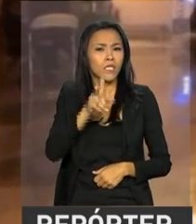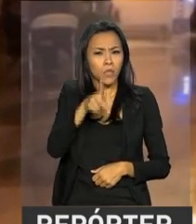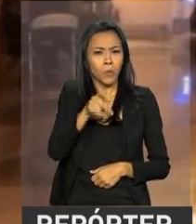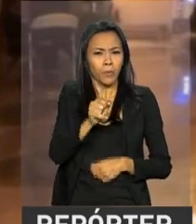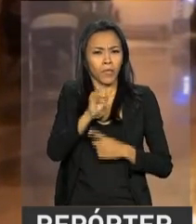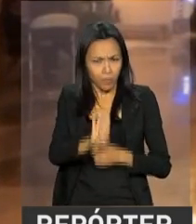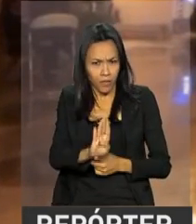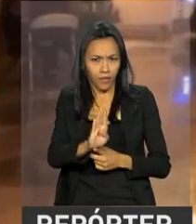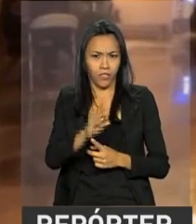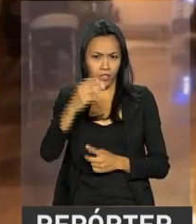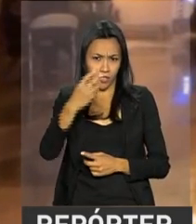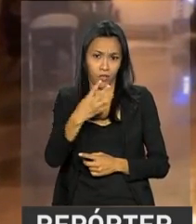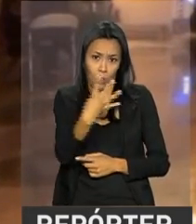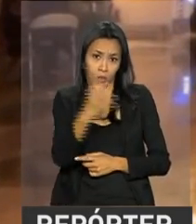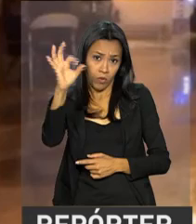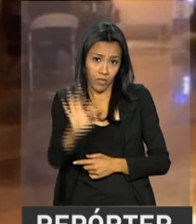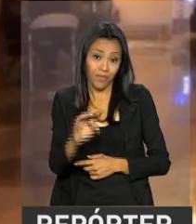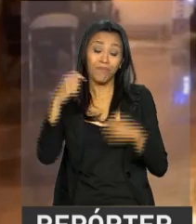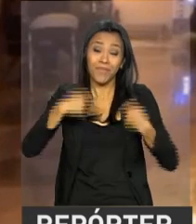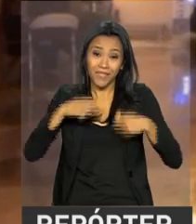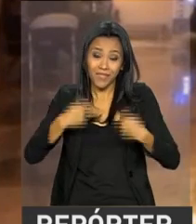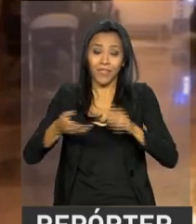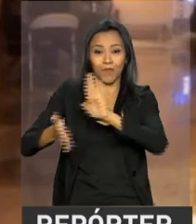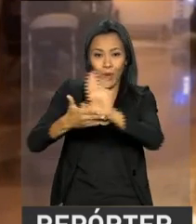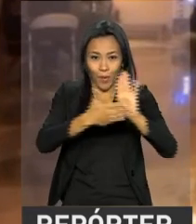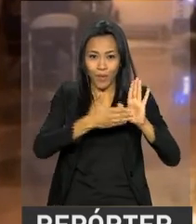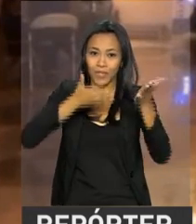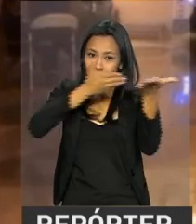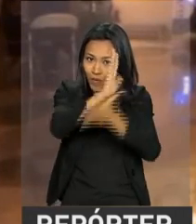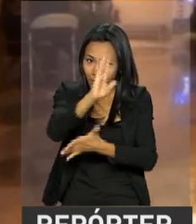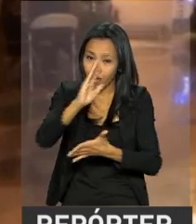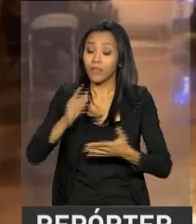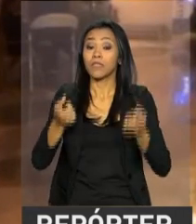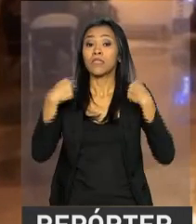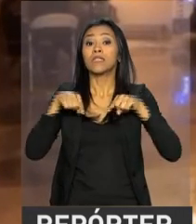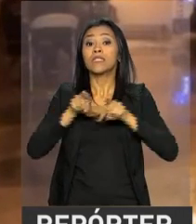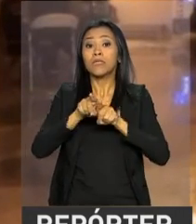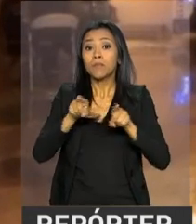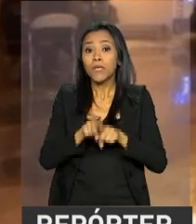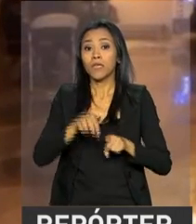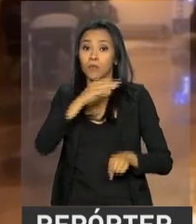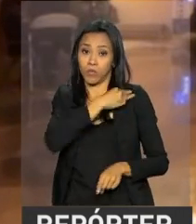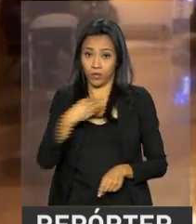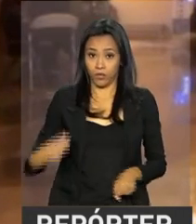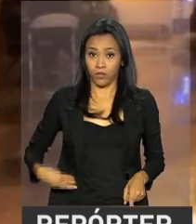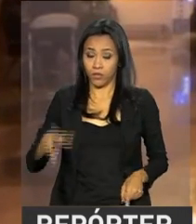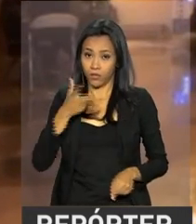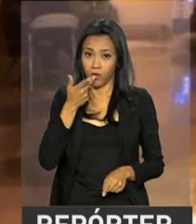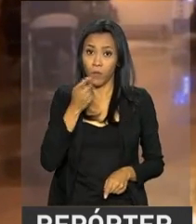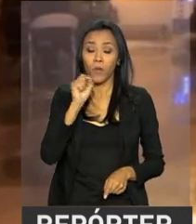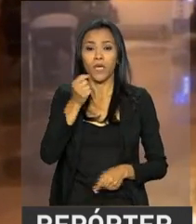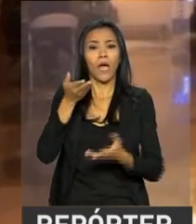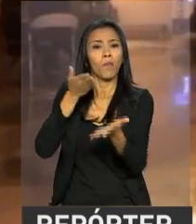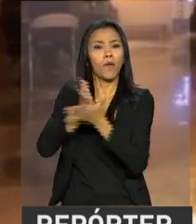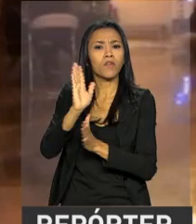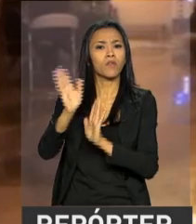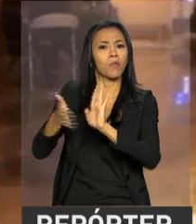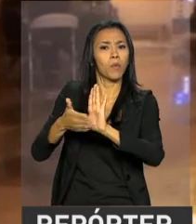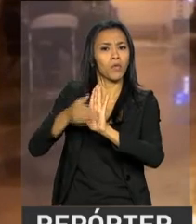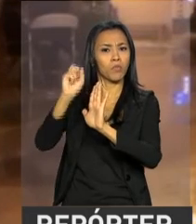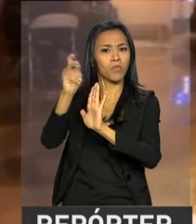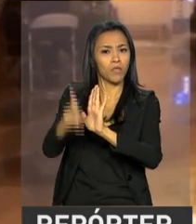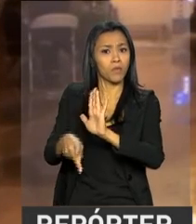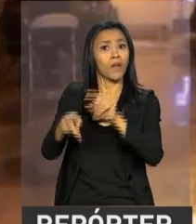preciso que as reformas sejam aprovadas meirelles também afirmou que a aprovação da reforma da previdência é de interesse